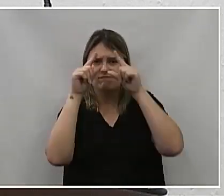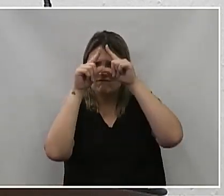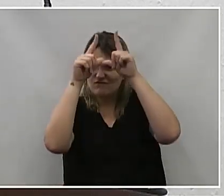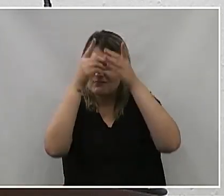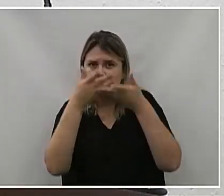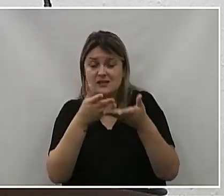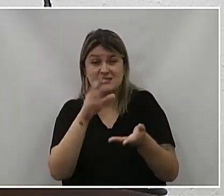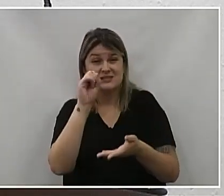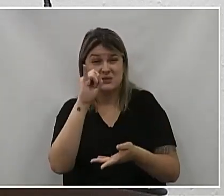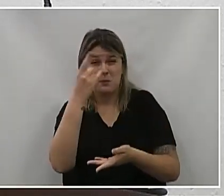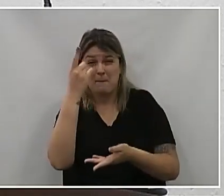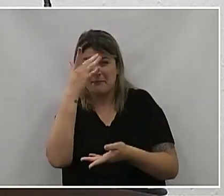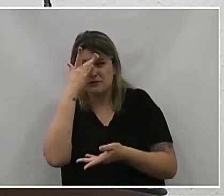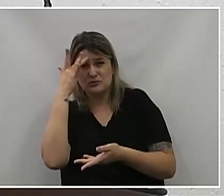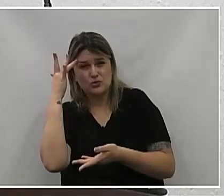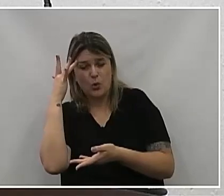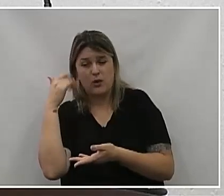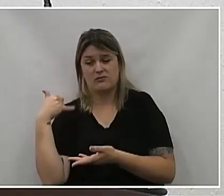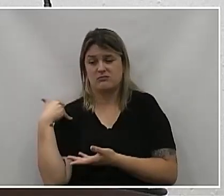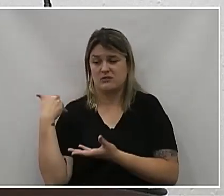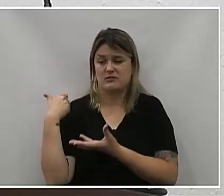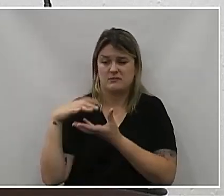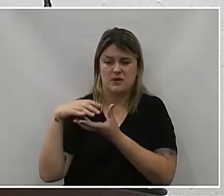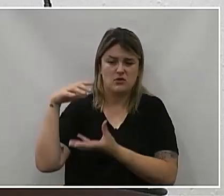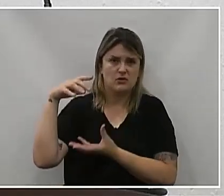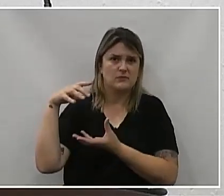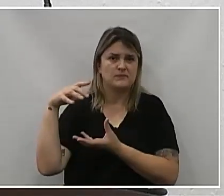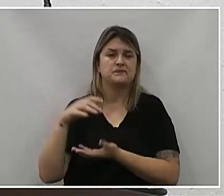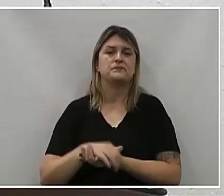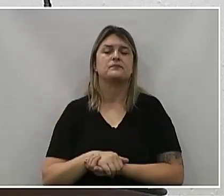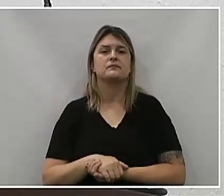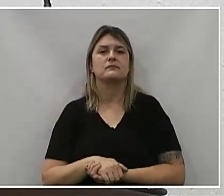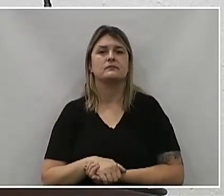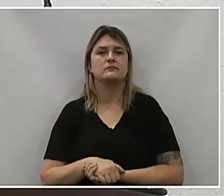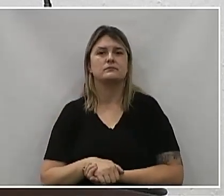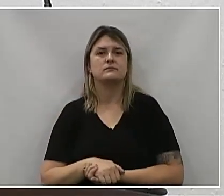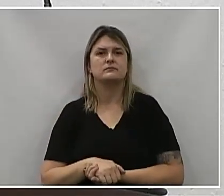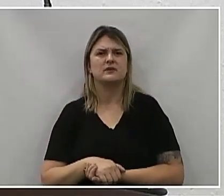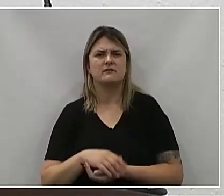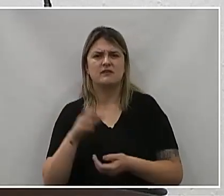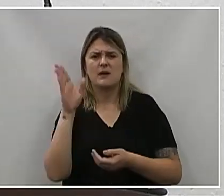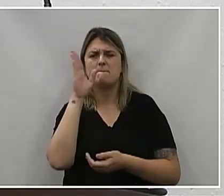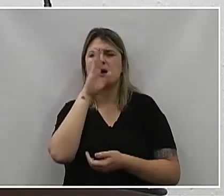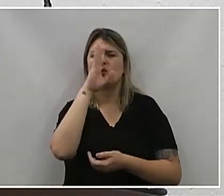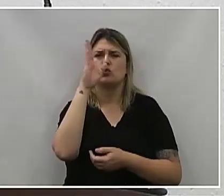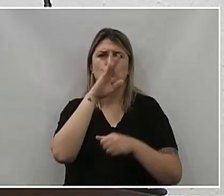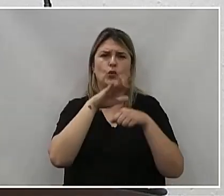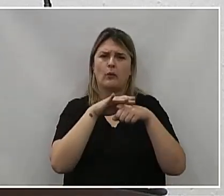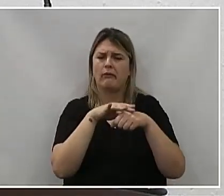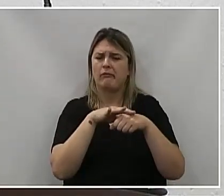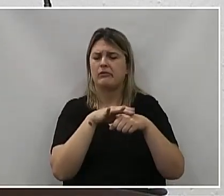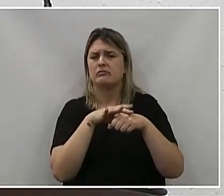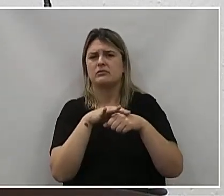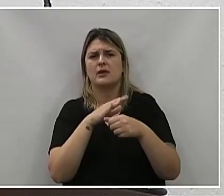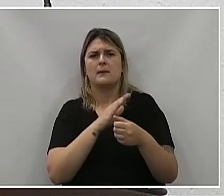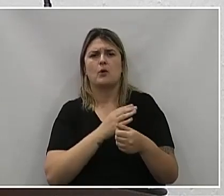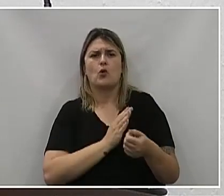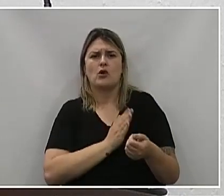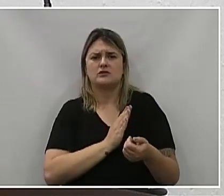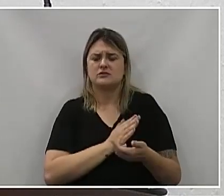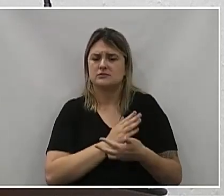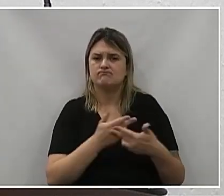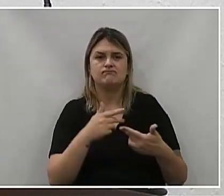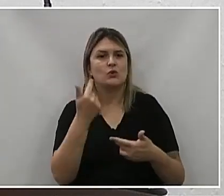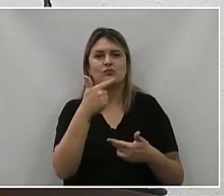enfermeiro. Se uma pessoa de idade lá, como tem muitas que moram ali na Redondeza, passa mal, com problemas de pressão arterial, alguma